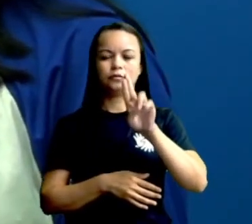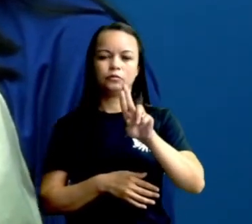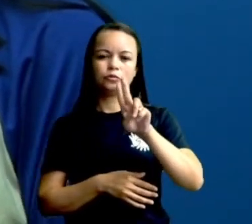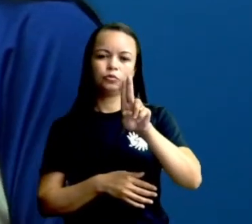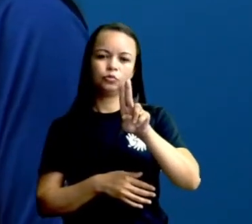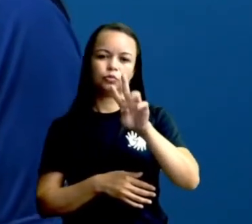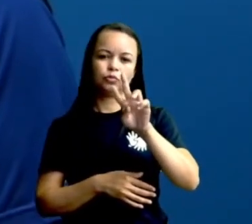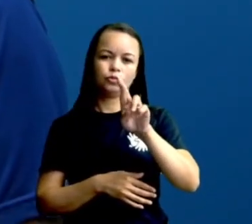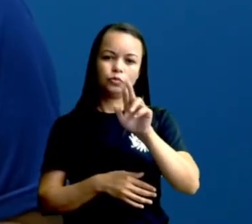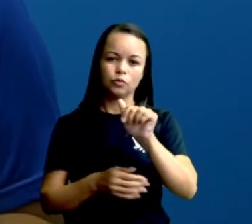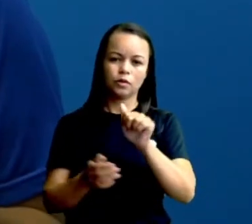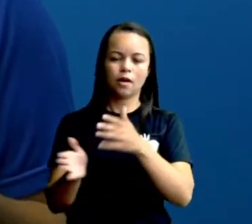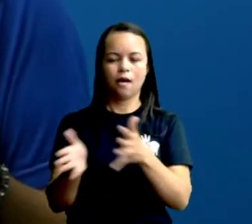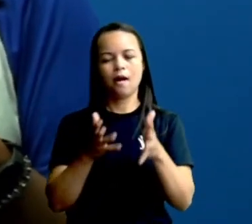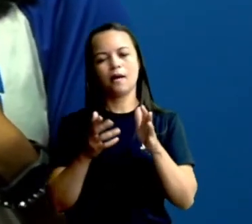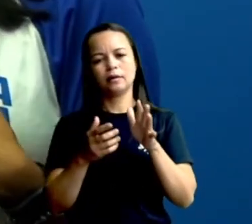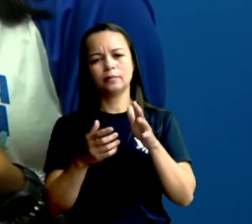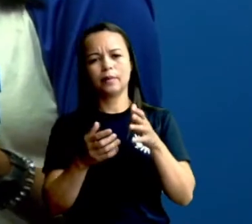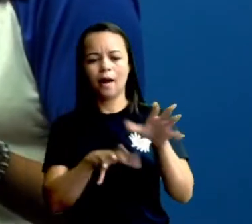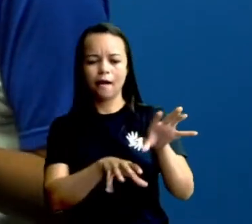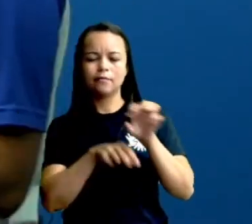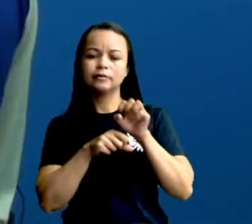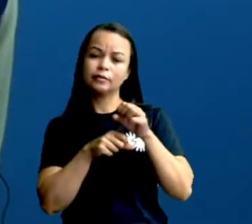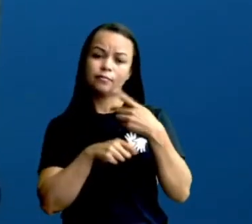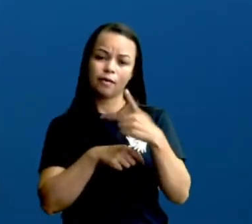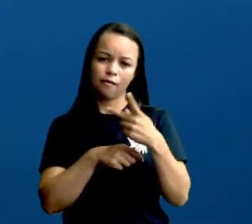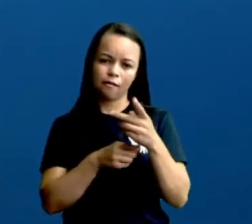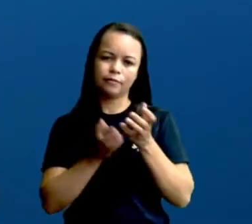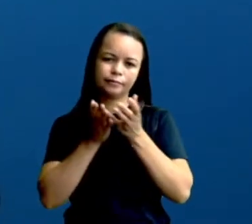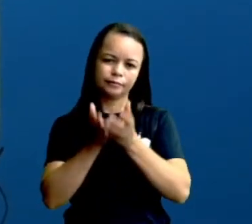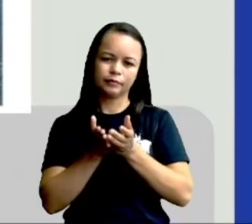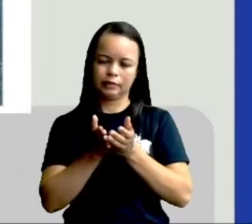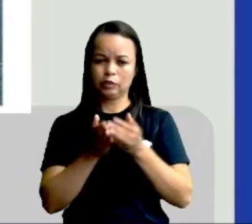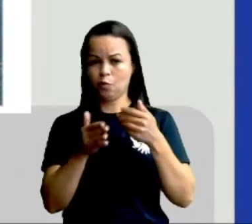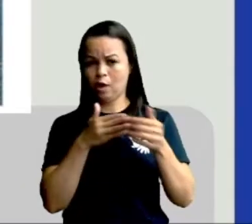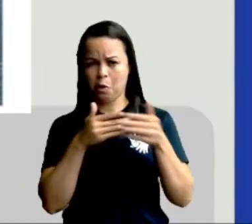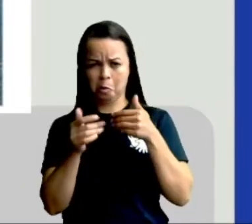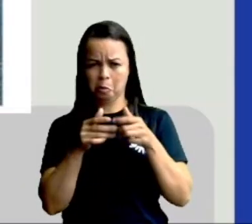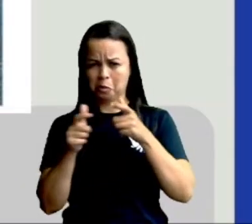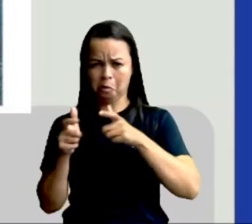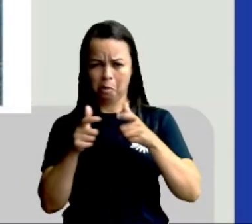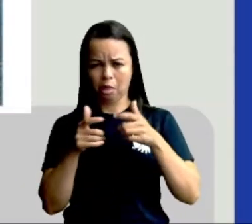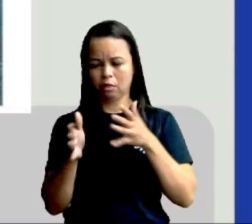receber esses meios de transporte. Ele tem que ter uma estrutura, não é qualquer estrutura.